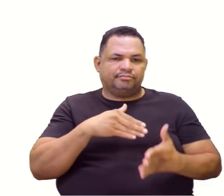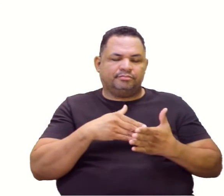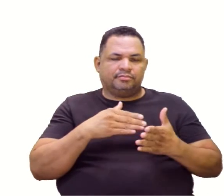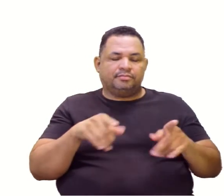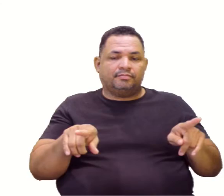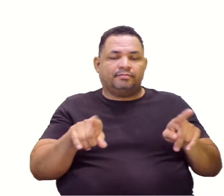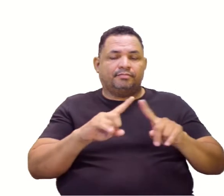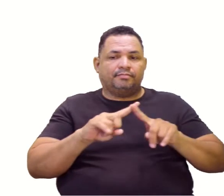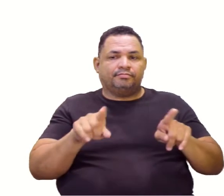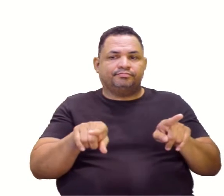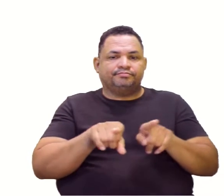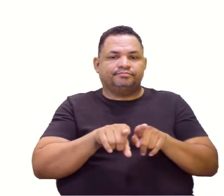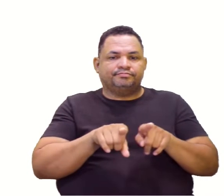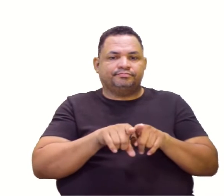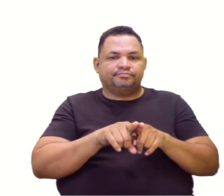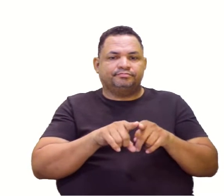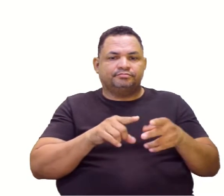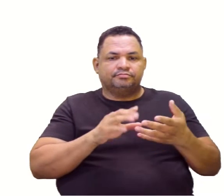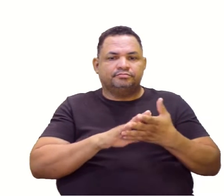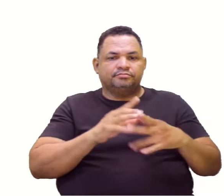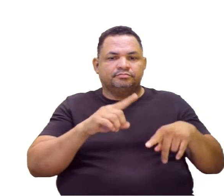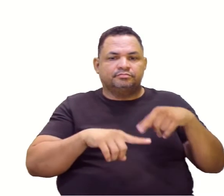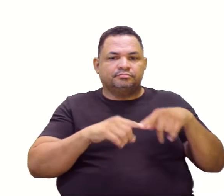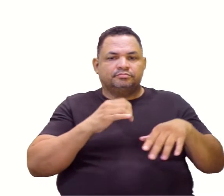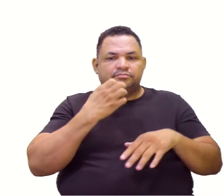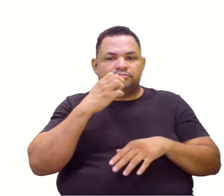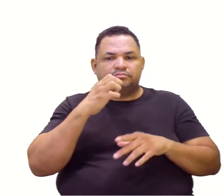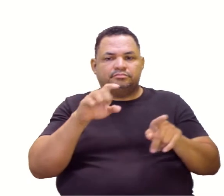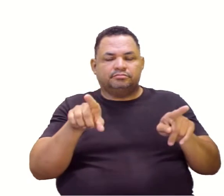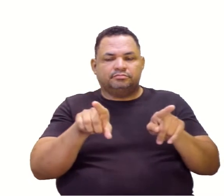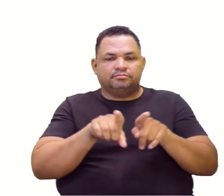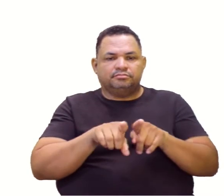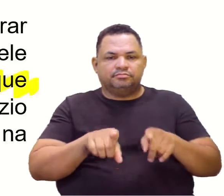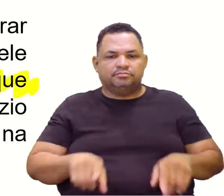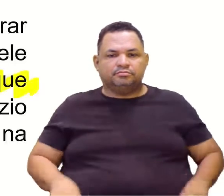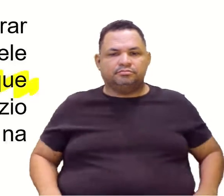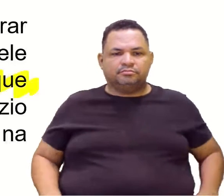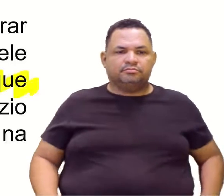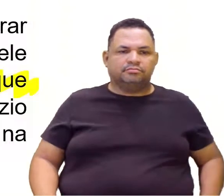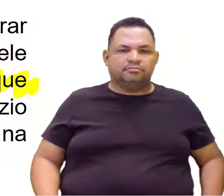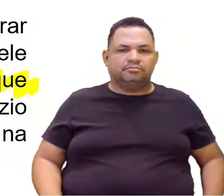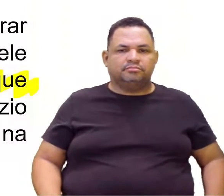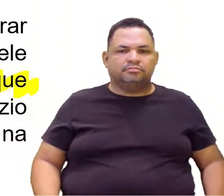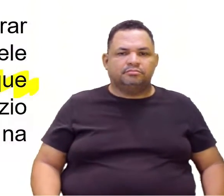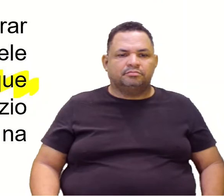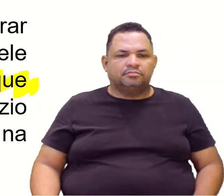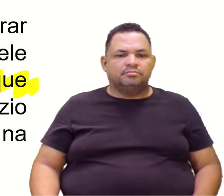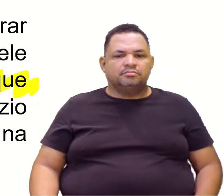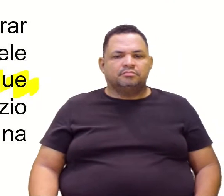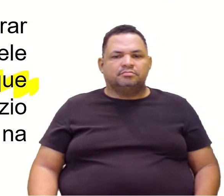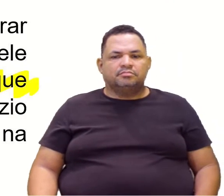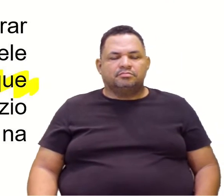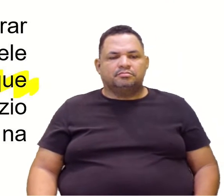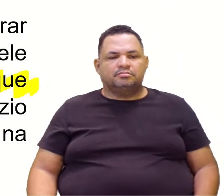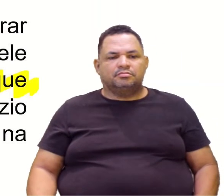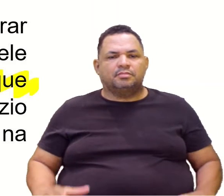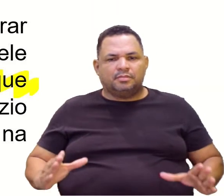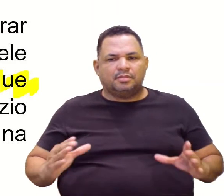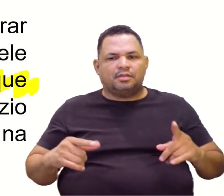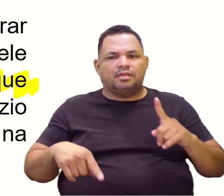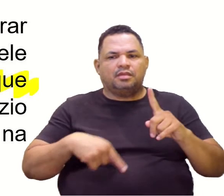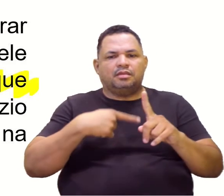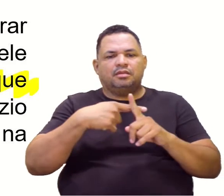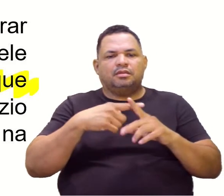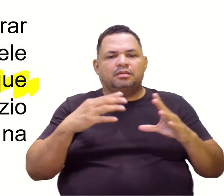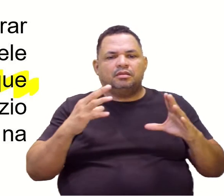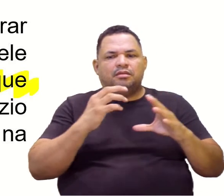mas para também cada aparelho eletrônico do Aí som. entra também, então Aqui vai entra. ter mais 600. Então tem uma centrífuga, então a gente tem que somar